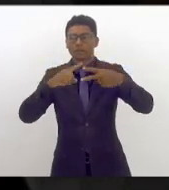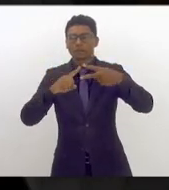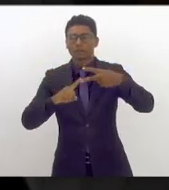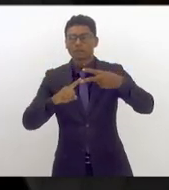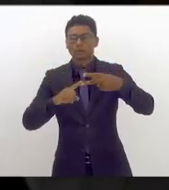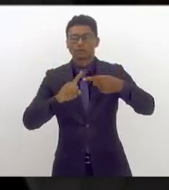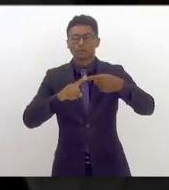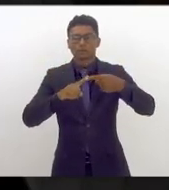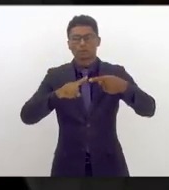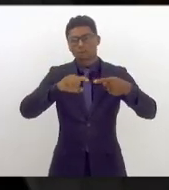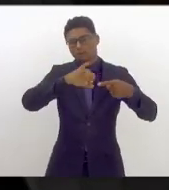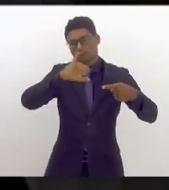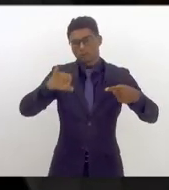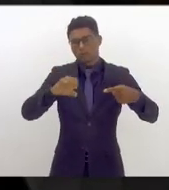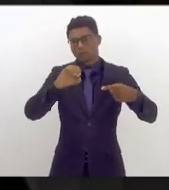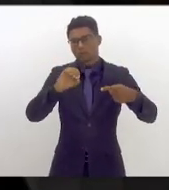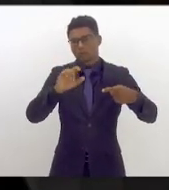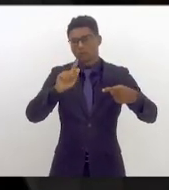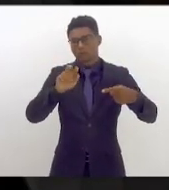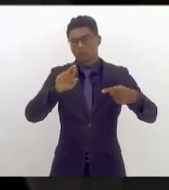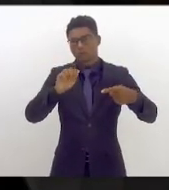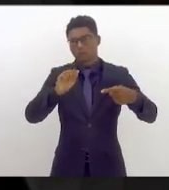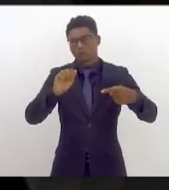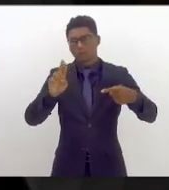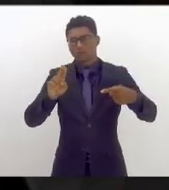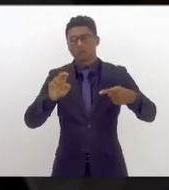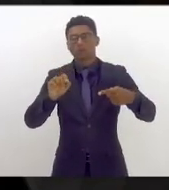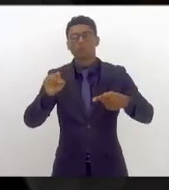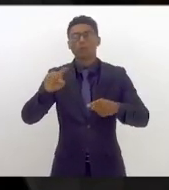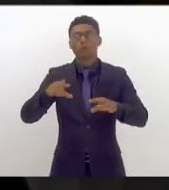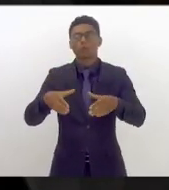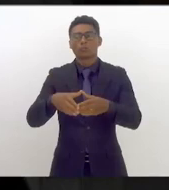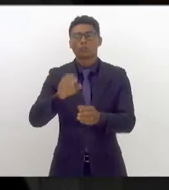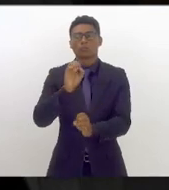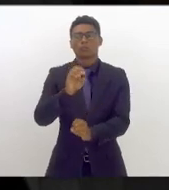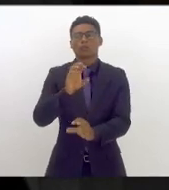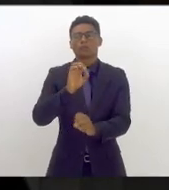Jogral, lá da Ilha Grande, do Grupo de Educação Solidária,